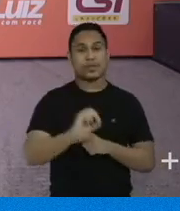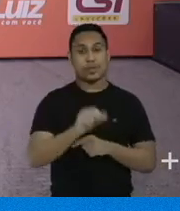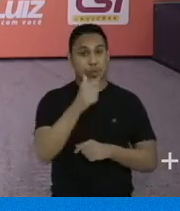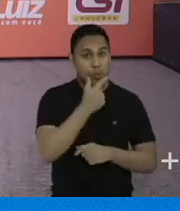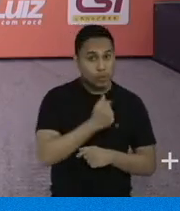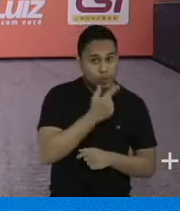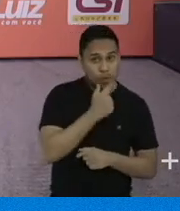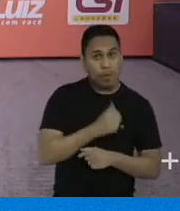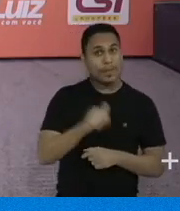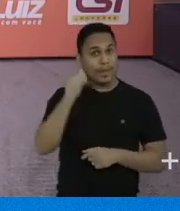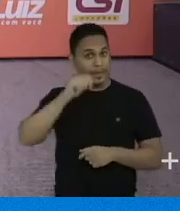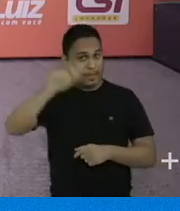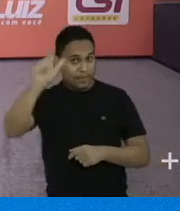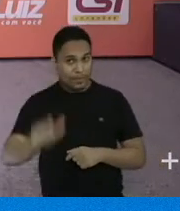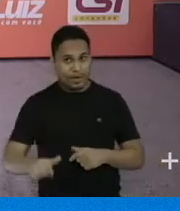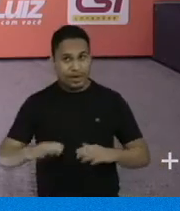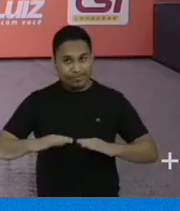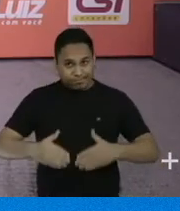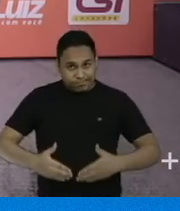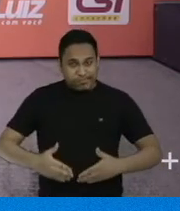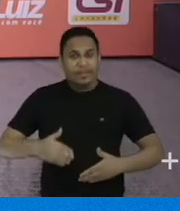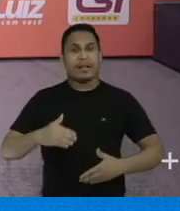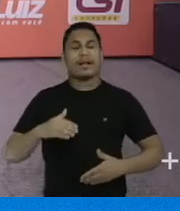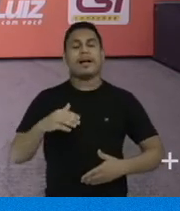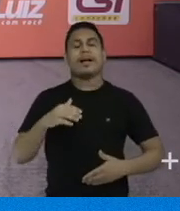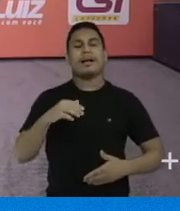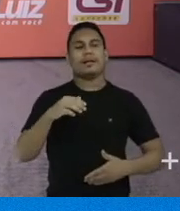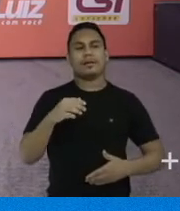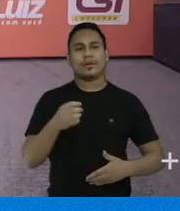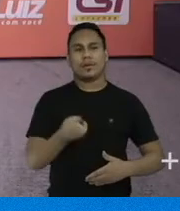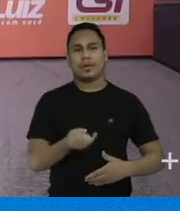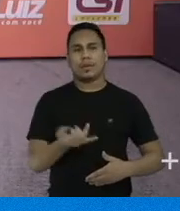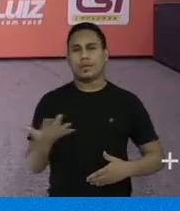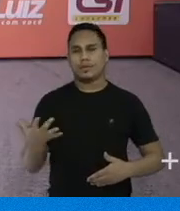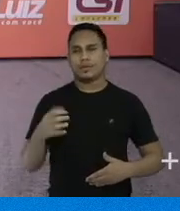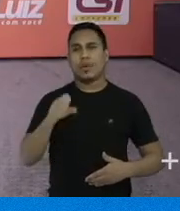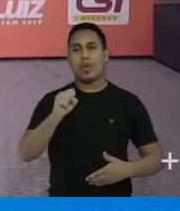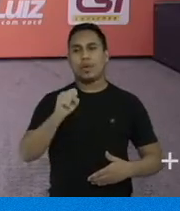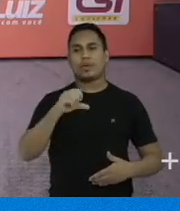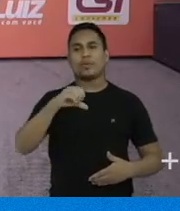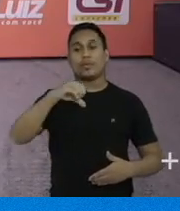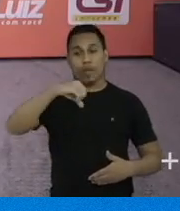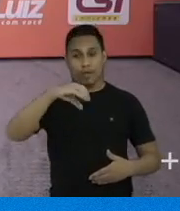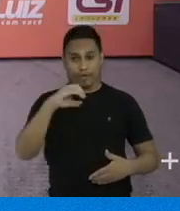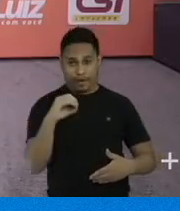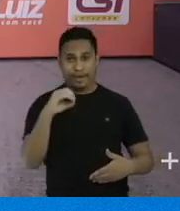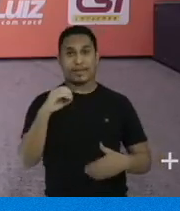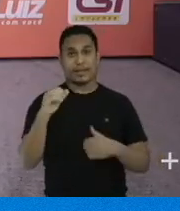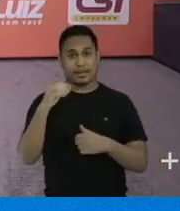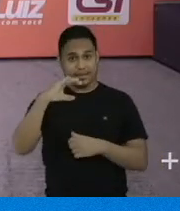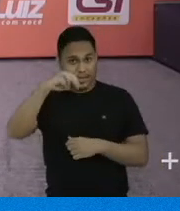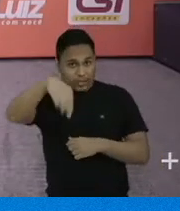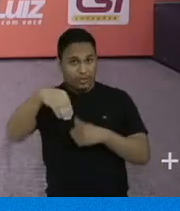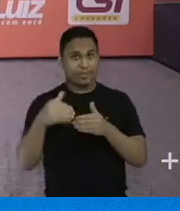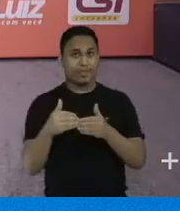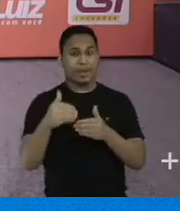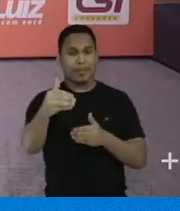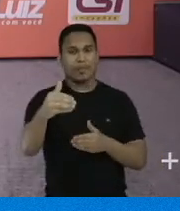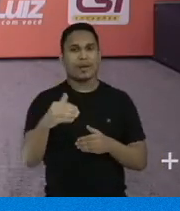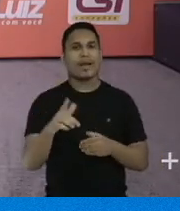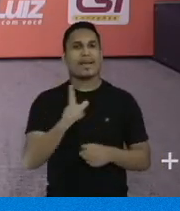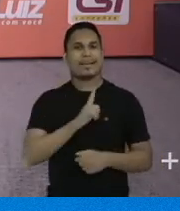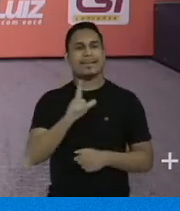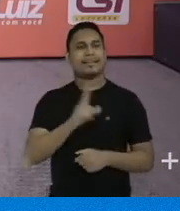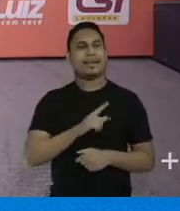nas mulheres, essa circunferência é feita com uma fita métrica, um exame simples, que se mede aqui entre a costela